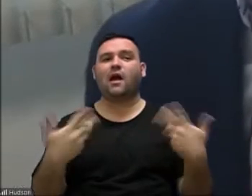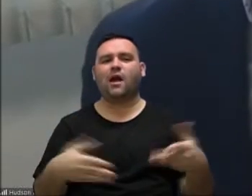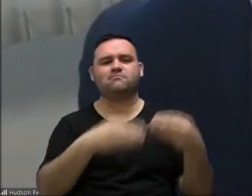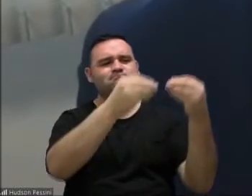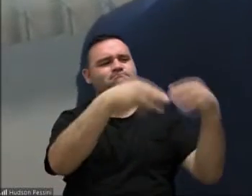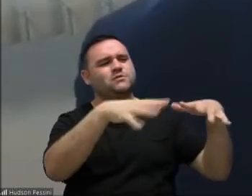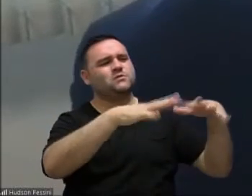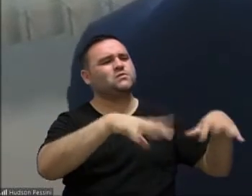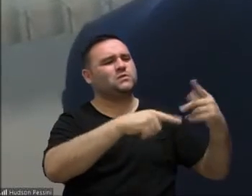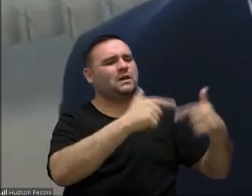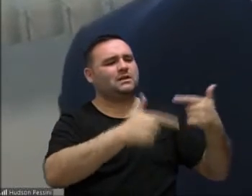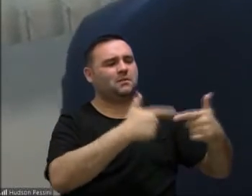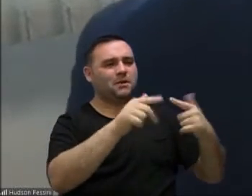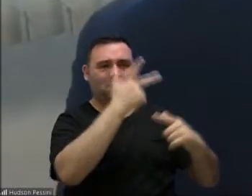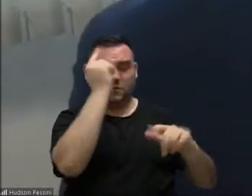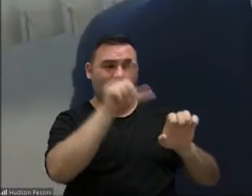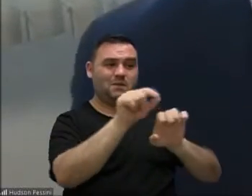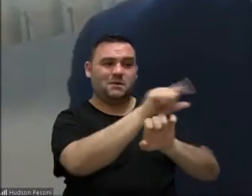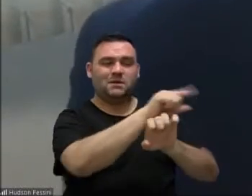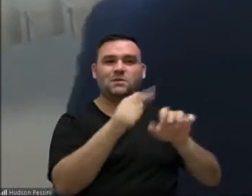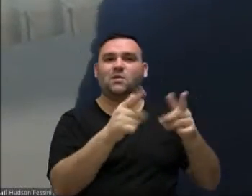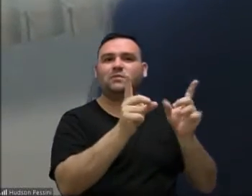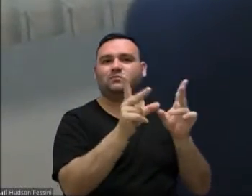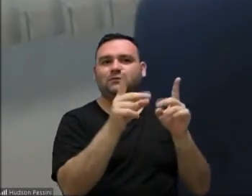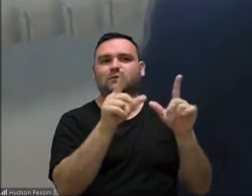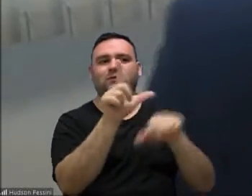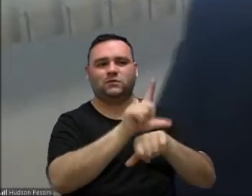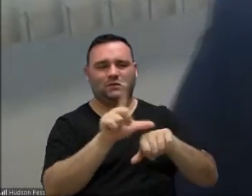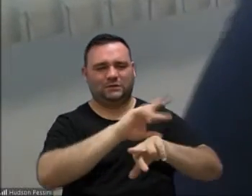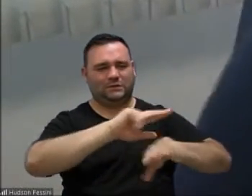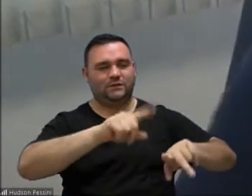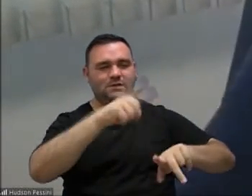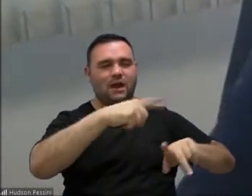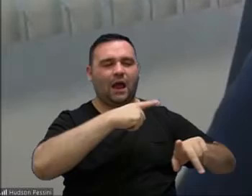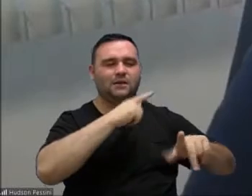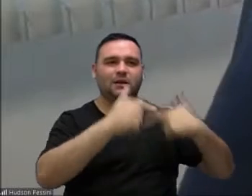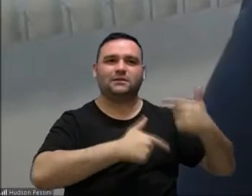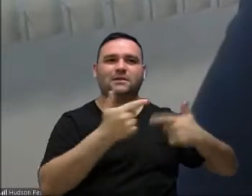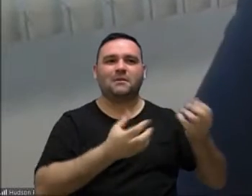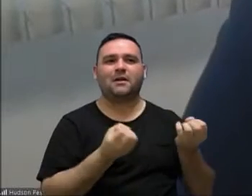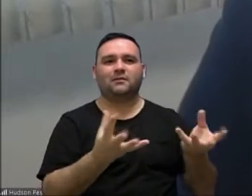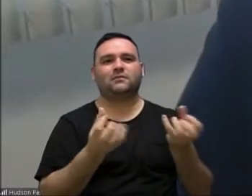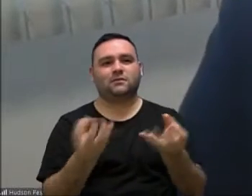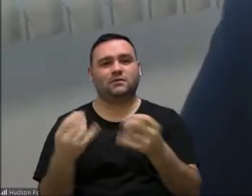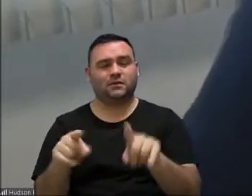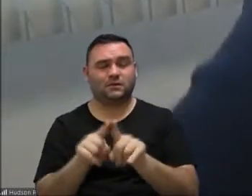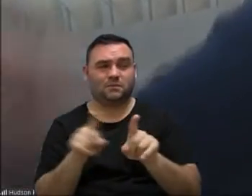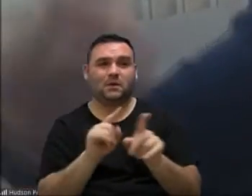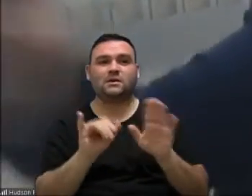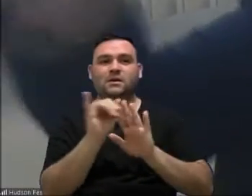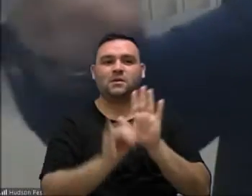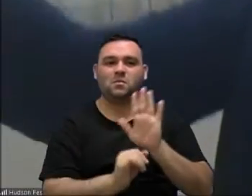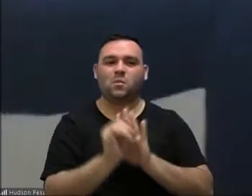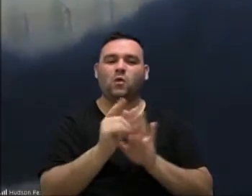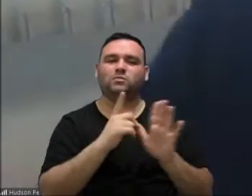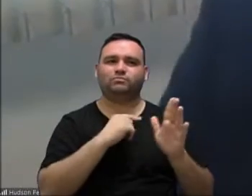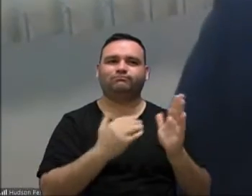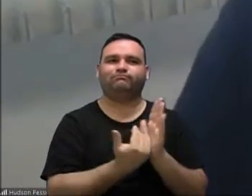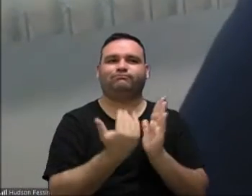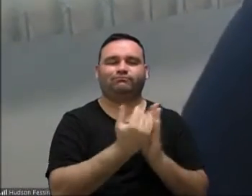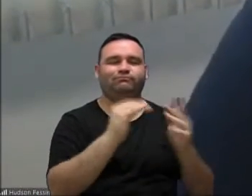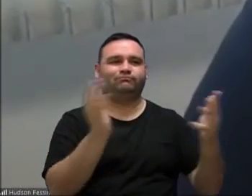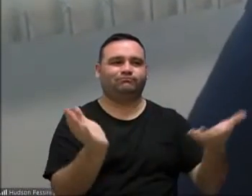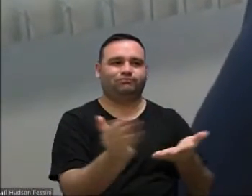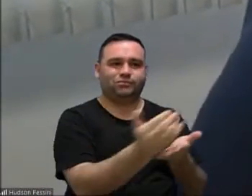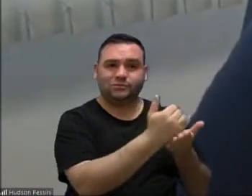prejudicava o empreendedor o comerciante e são os reais geradores de emprego e de tributo esse projeto está